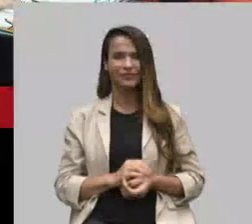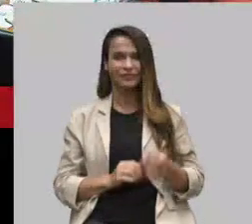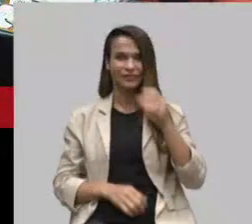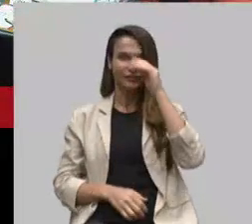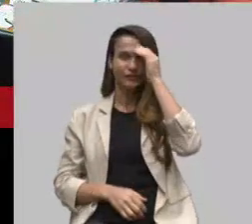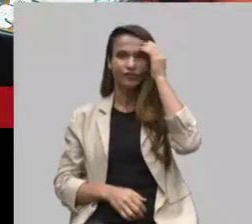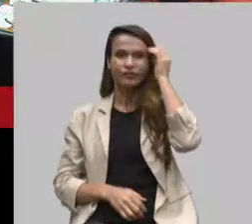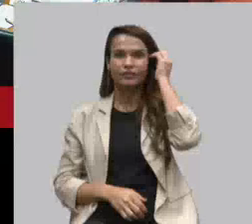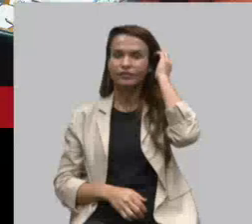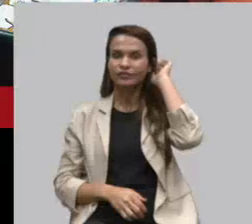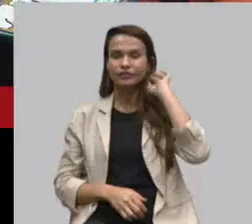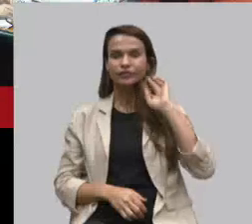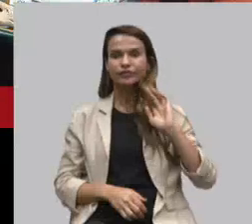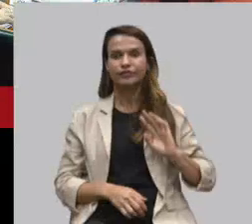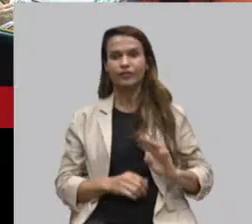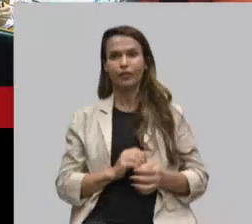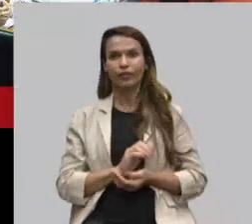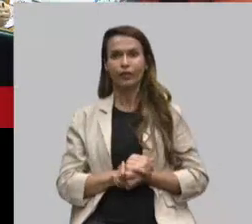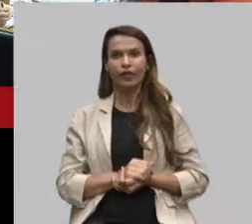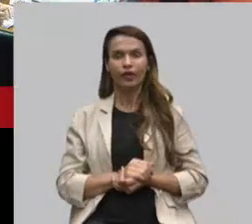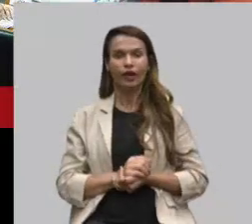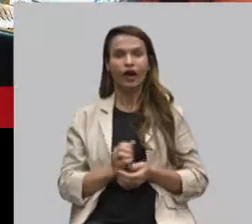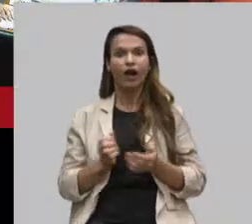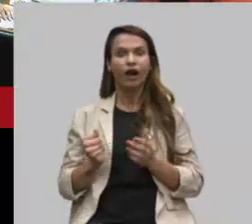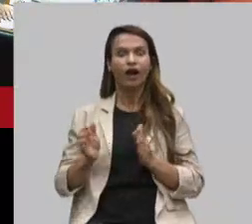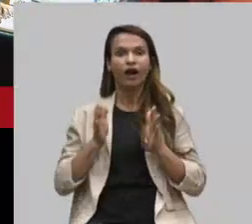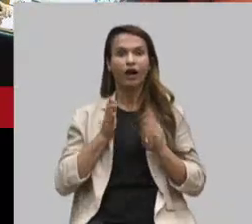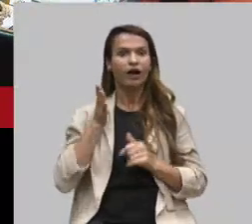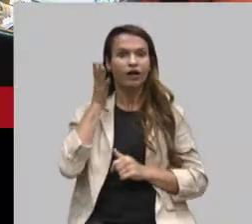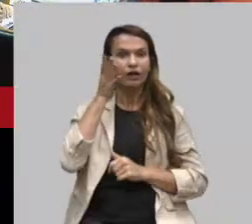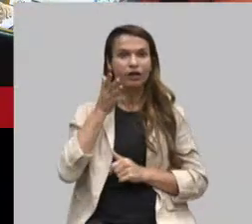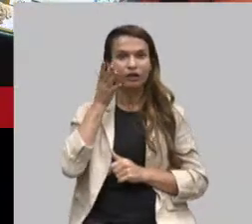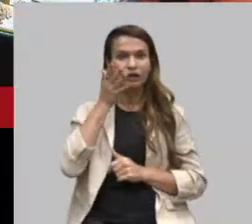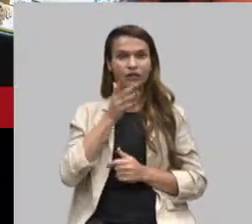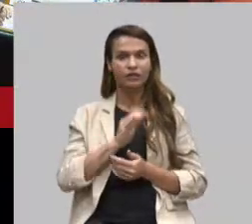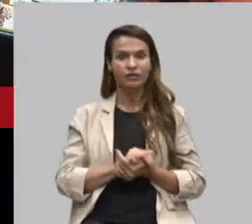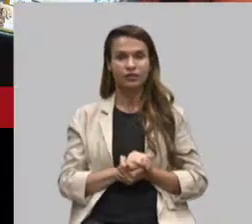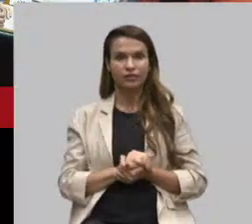obrigado passo a fala para esse lado isso